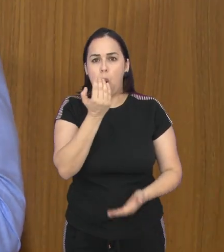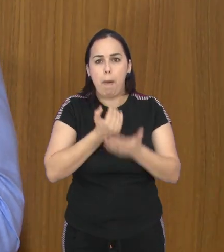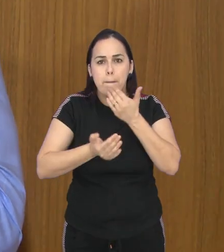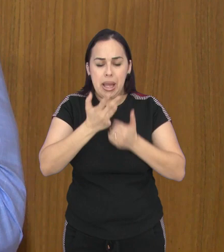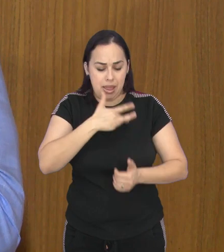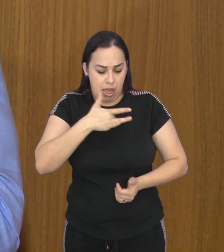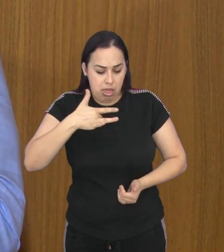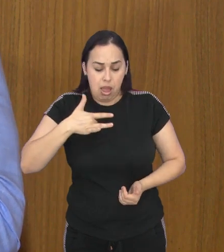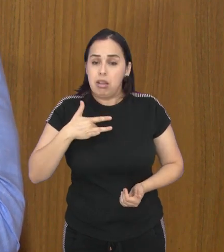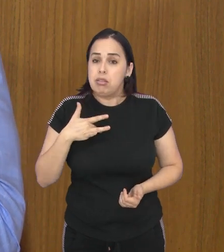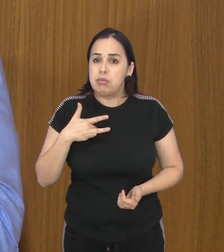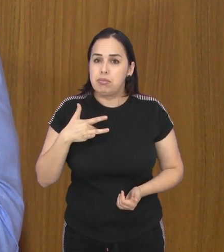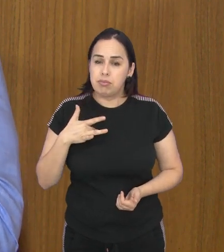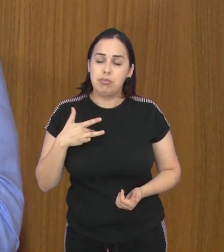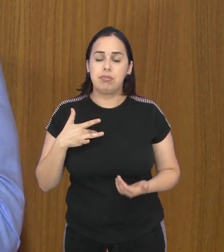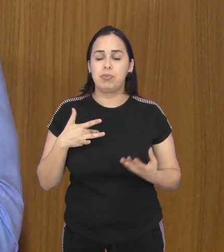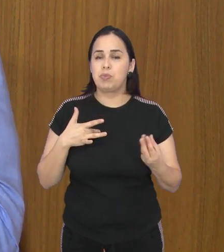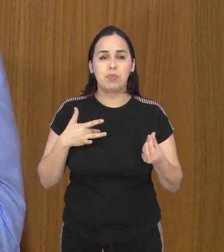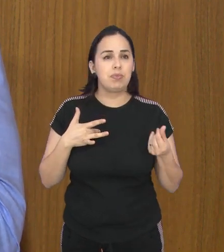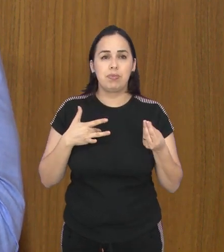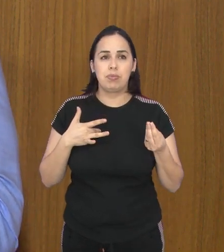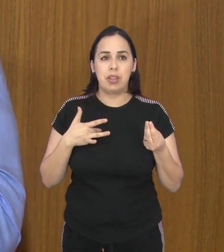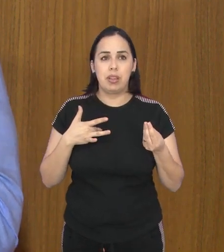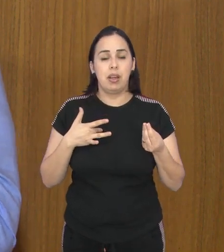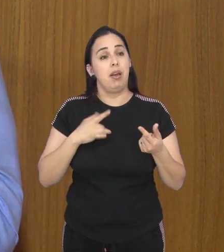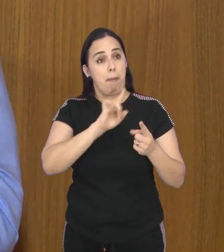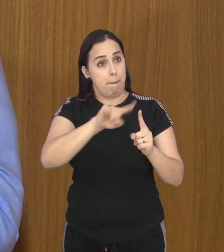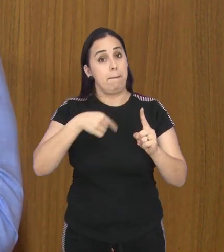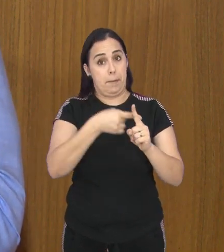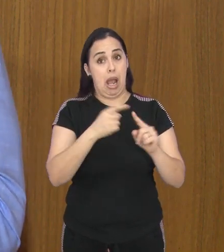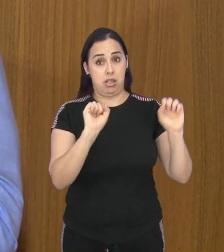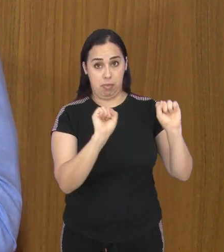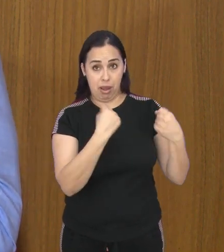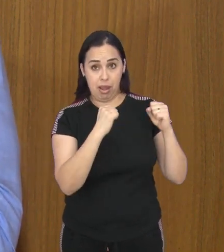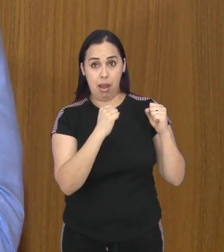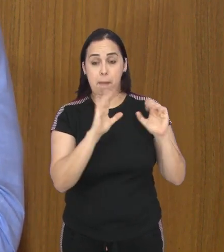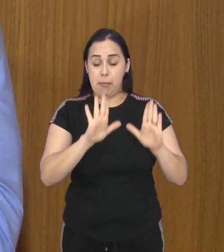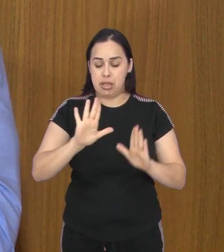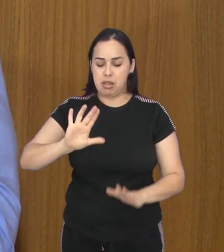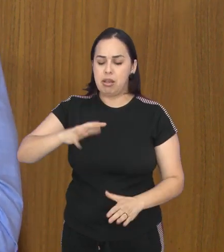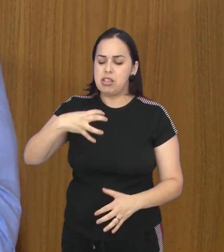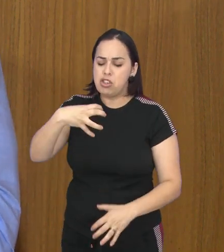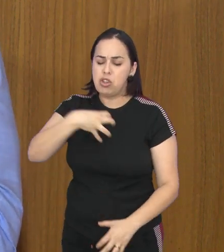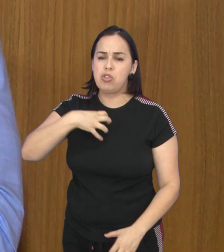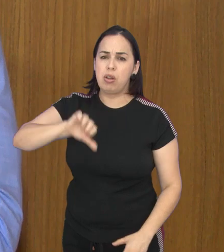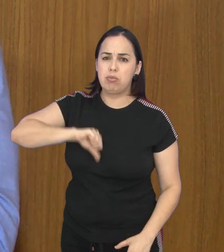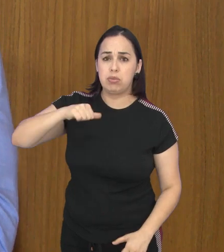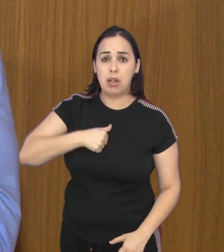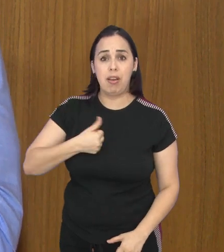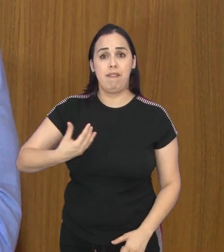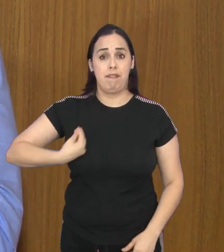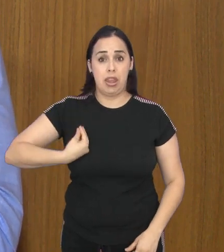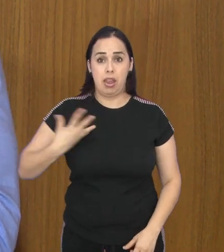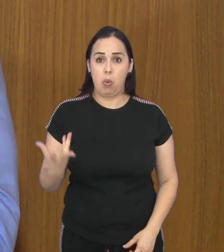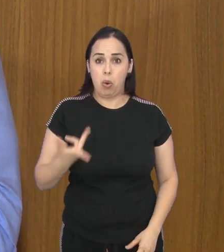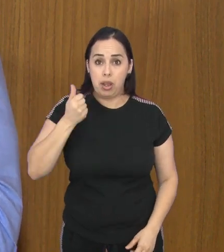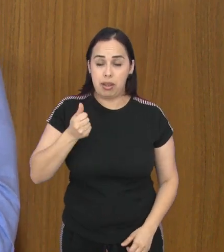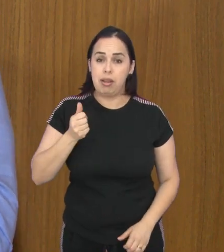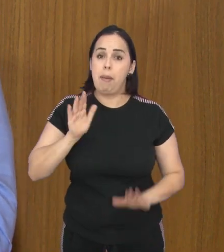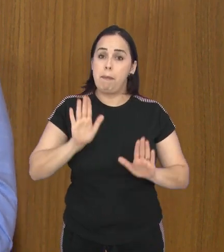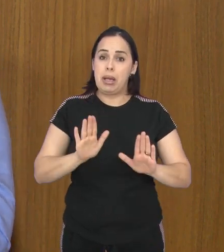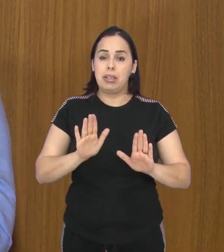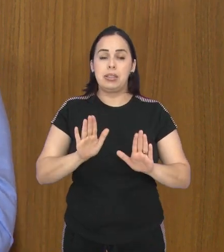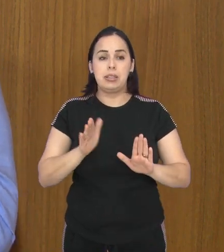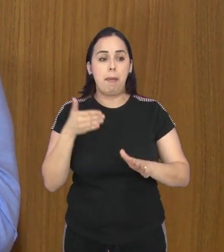imprescindível né a gente ter uma alimentação saudável não só na questão em relação a atividade física isso por uma questão de bem-estar de